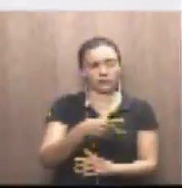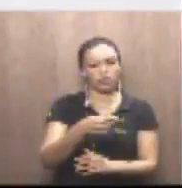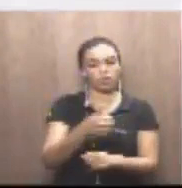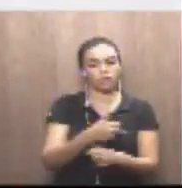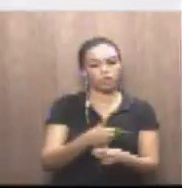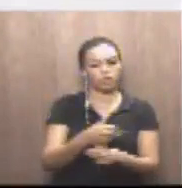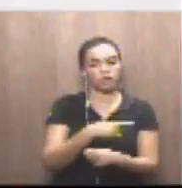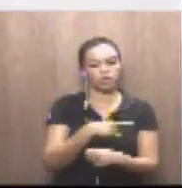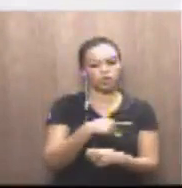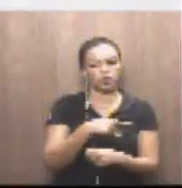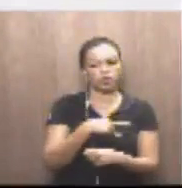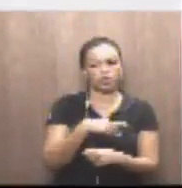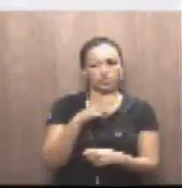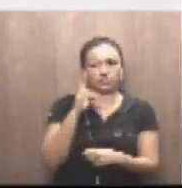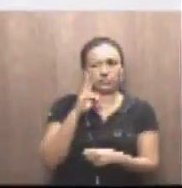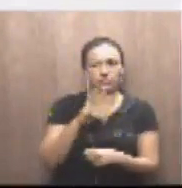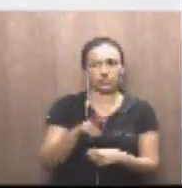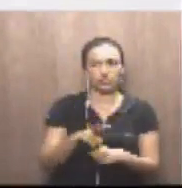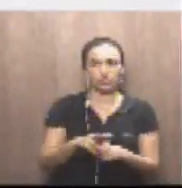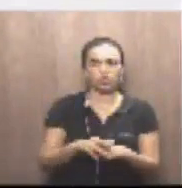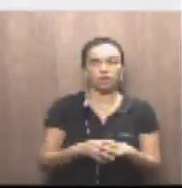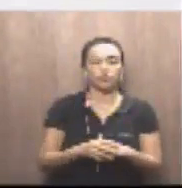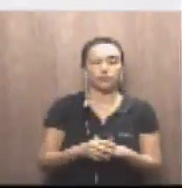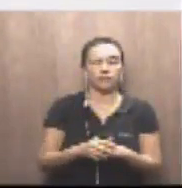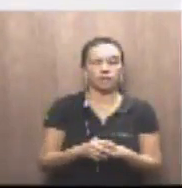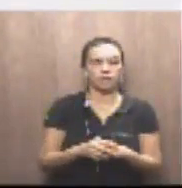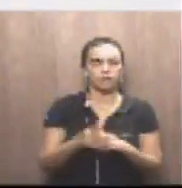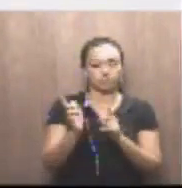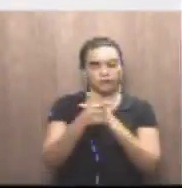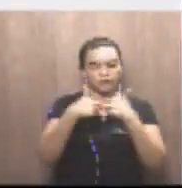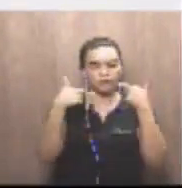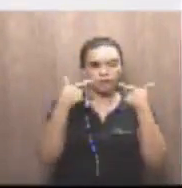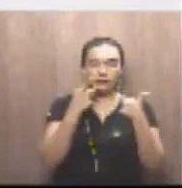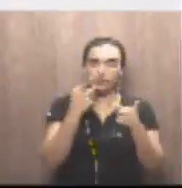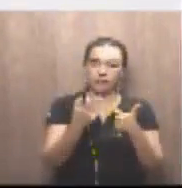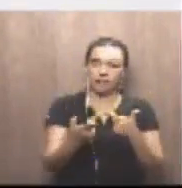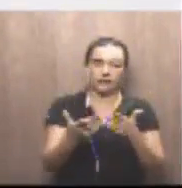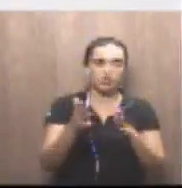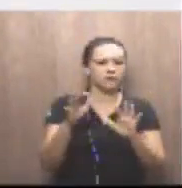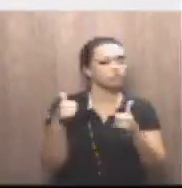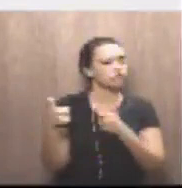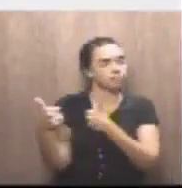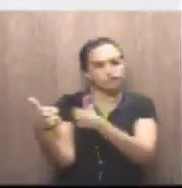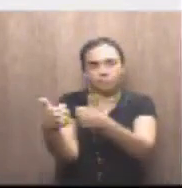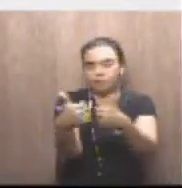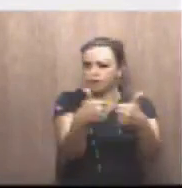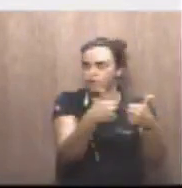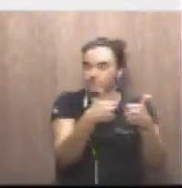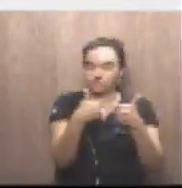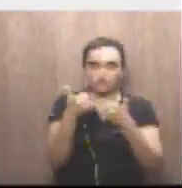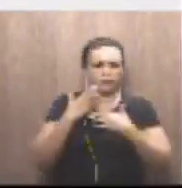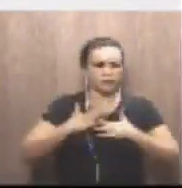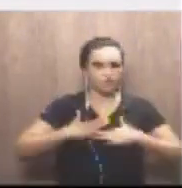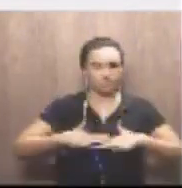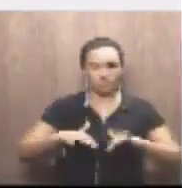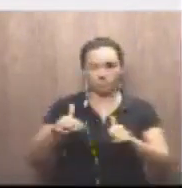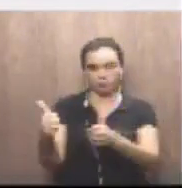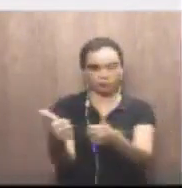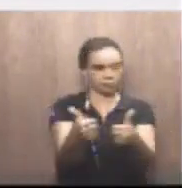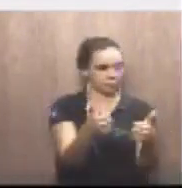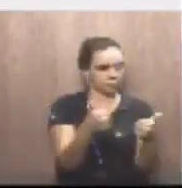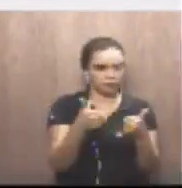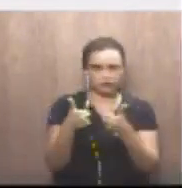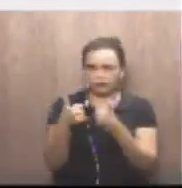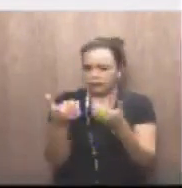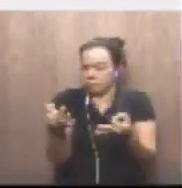profissional tem, de olhar no olho dela e com um sorriso dizer: está tudo bem. Está